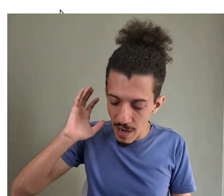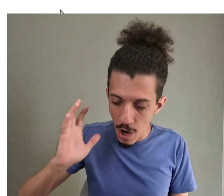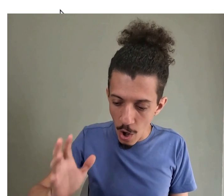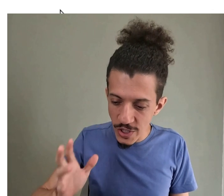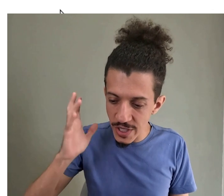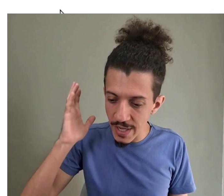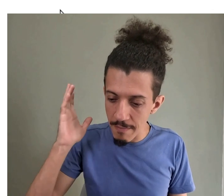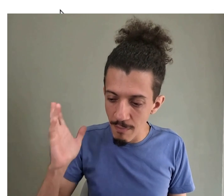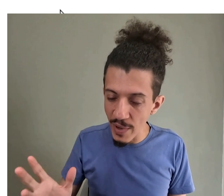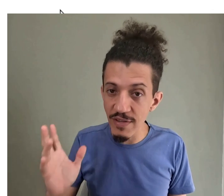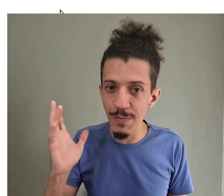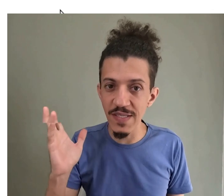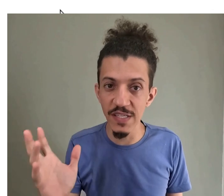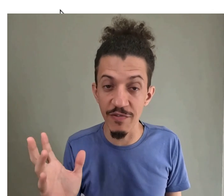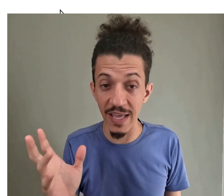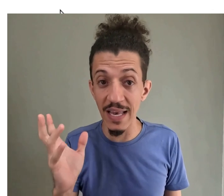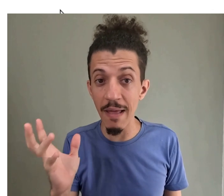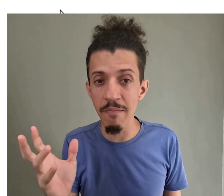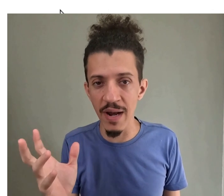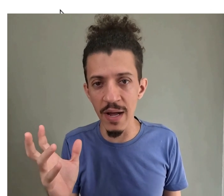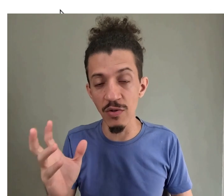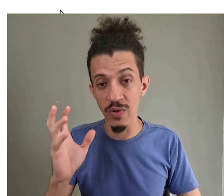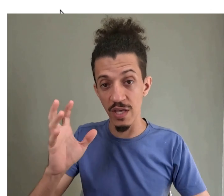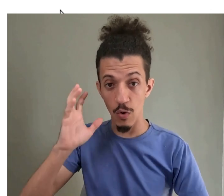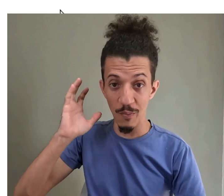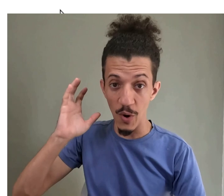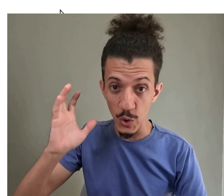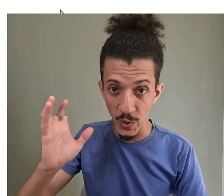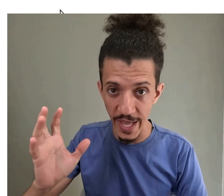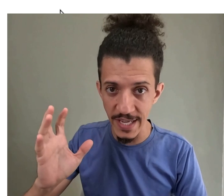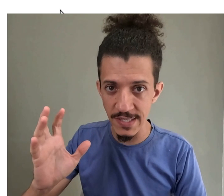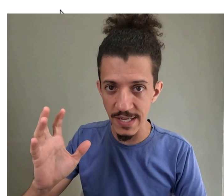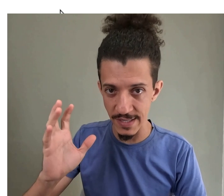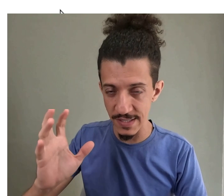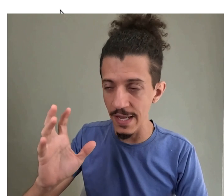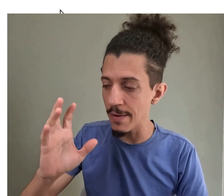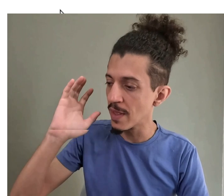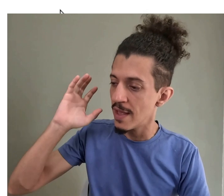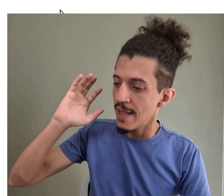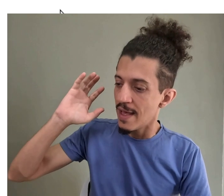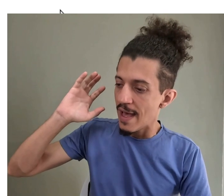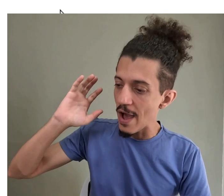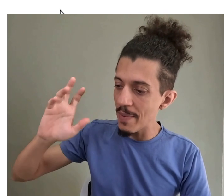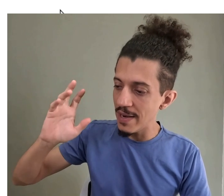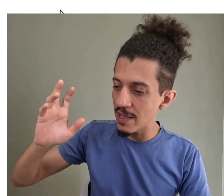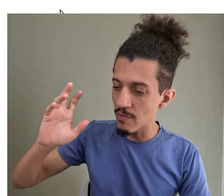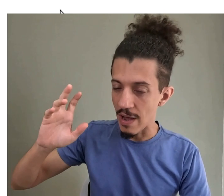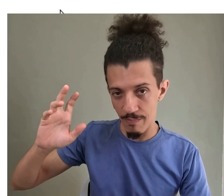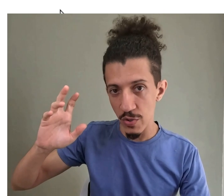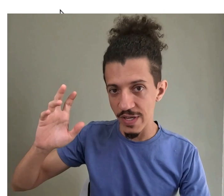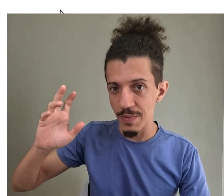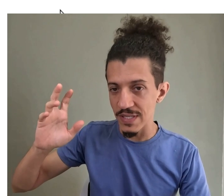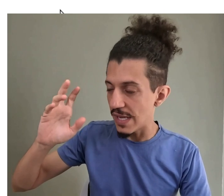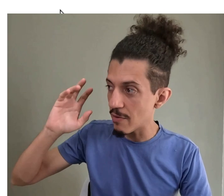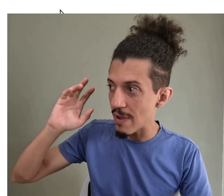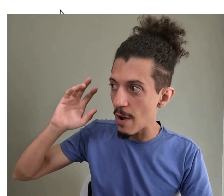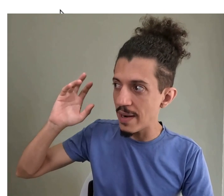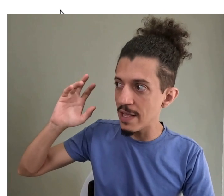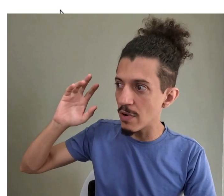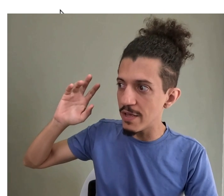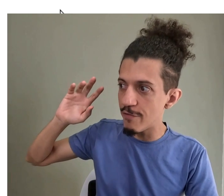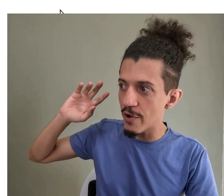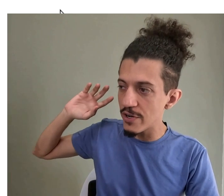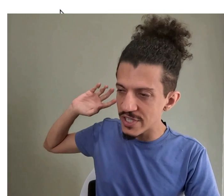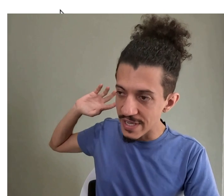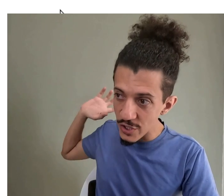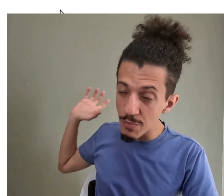uma lógica muito específica. E lembrando que o português em si é uma língua, o português brasileiro, é uma língua